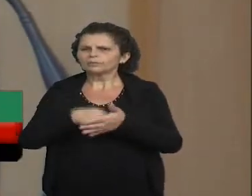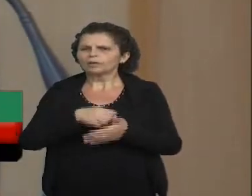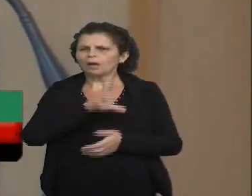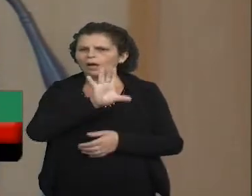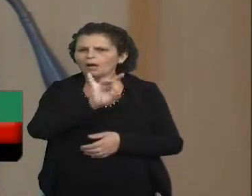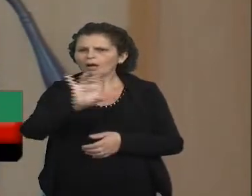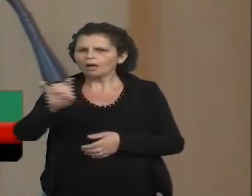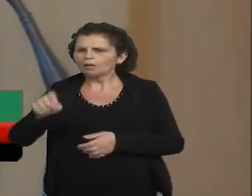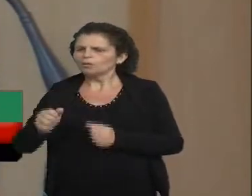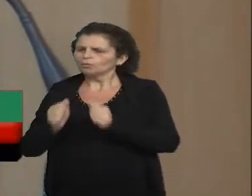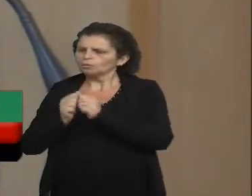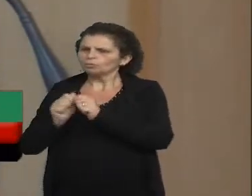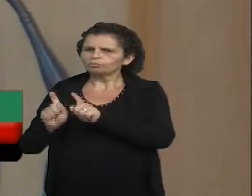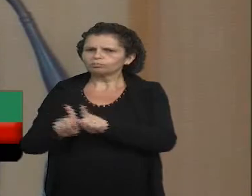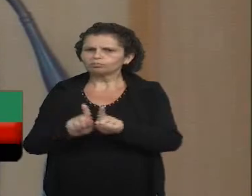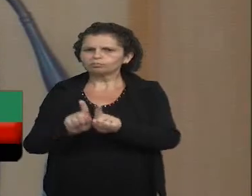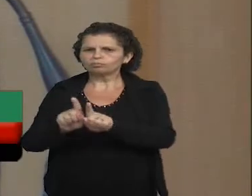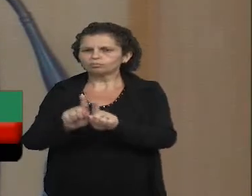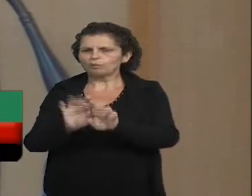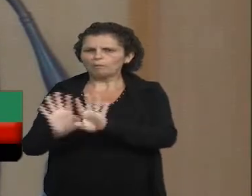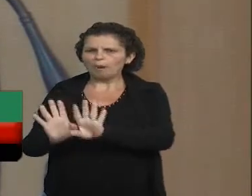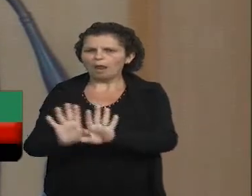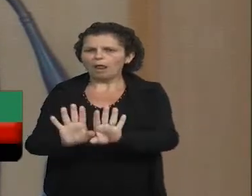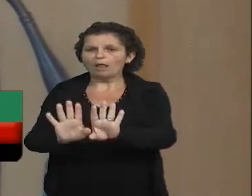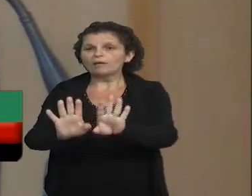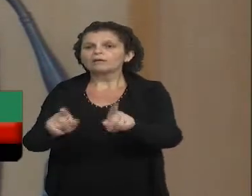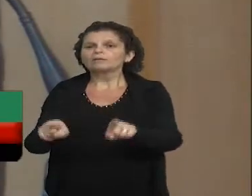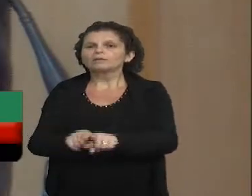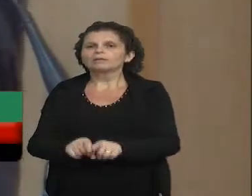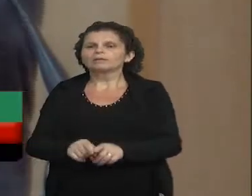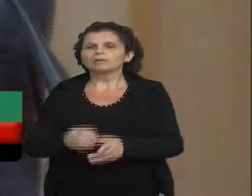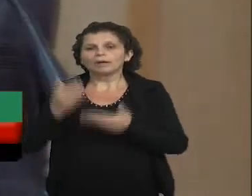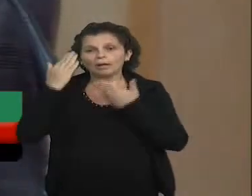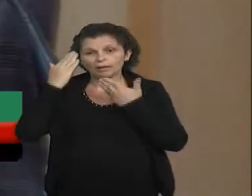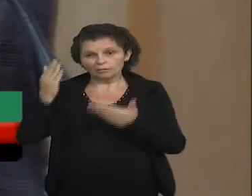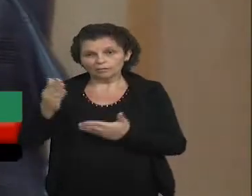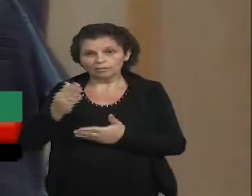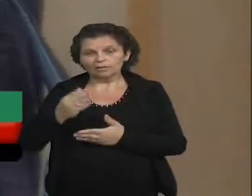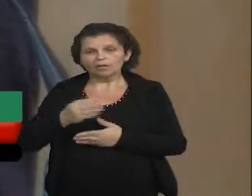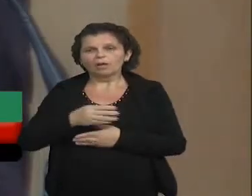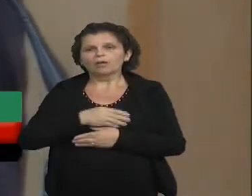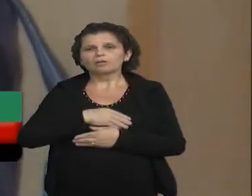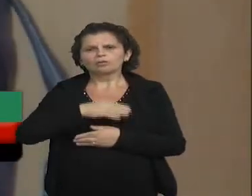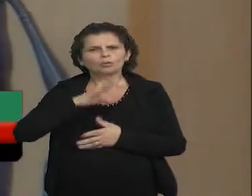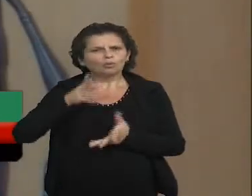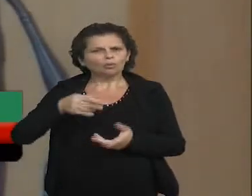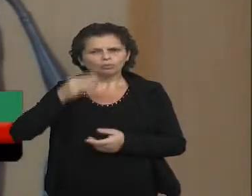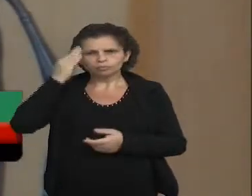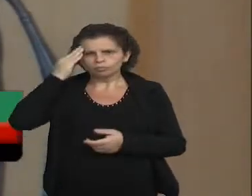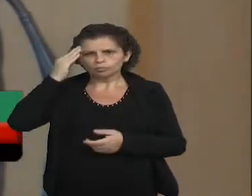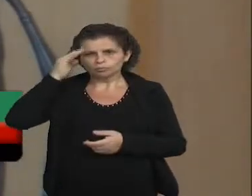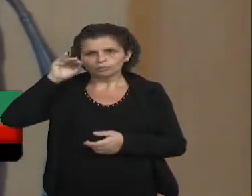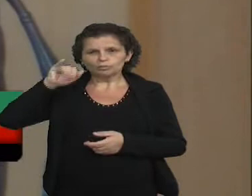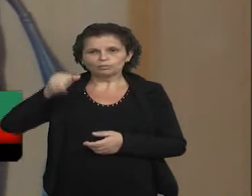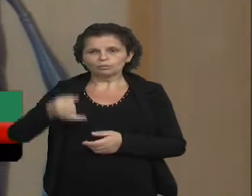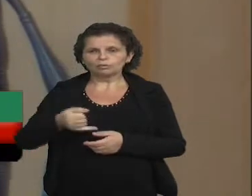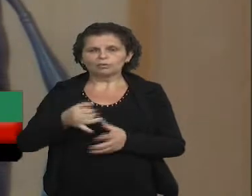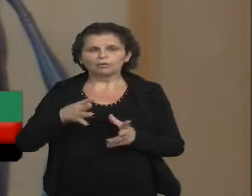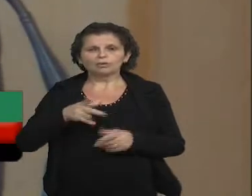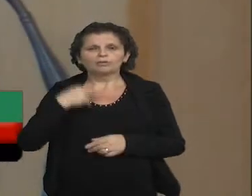nós, andarmos junto. Quero agradecer do fundo do meu coração ao nosso presidente, a todos os colegas de trabalho aqui, aos